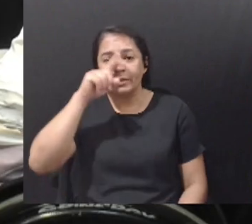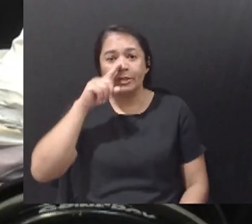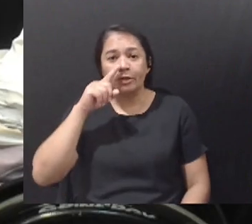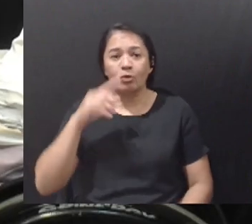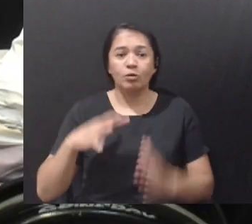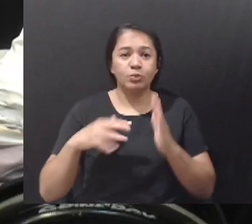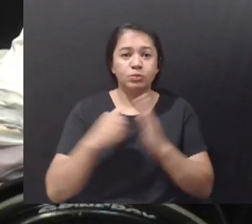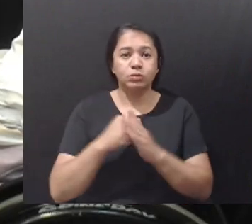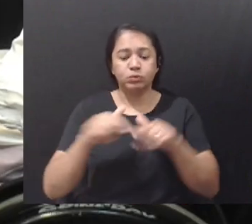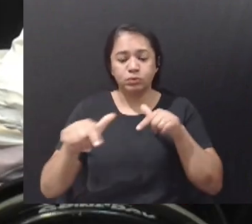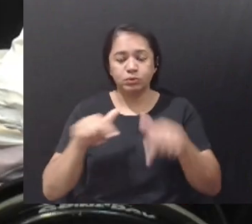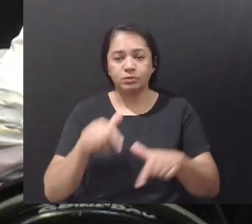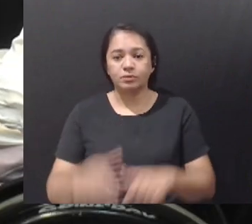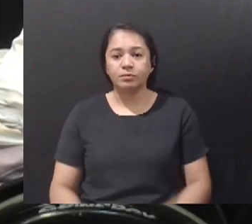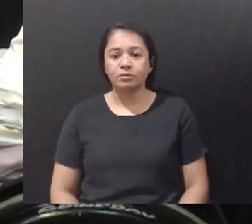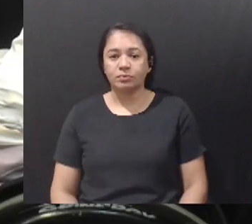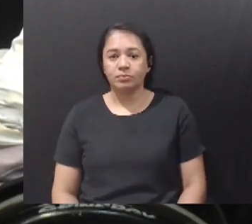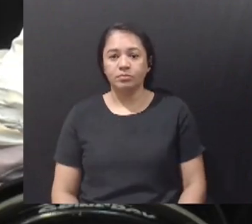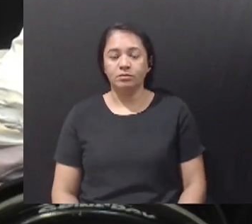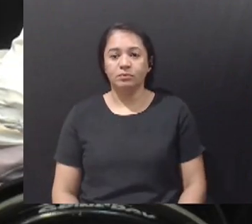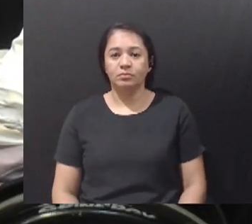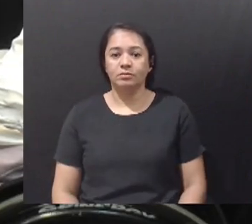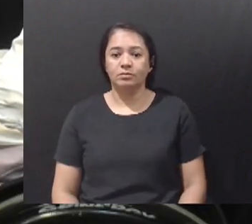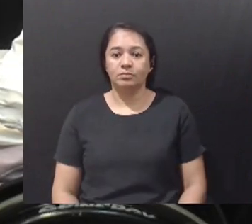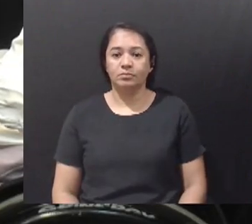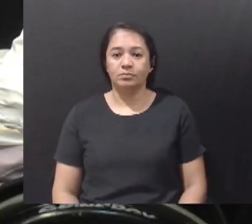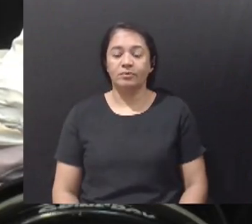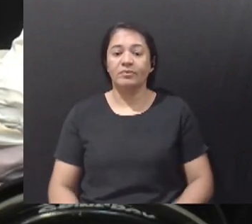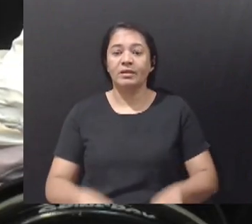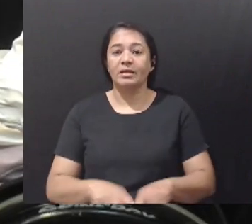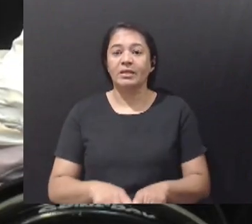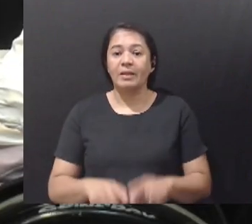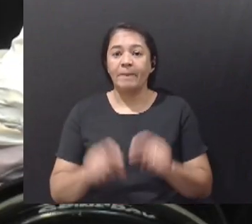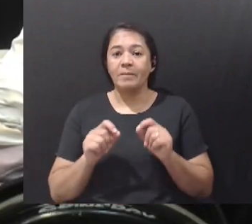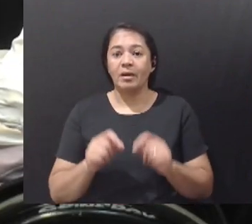coisa. Além de acidente de trabalho, lesa a pessoa e deixa